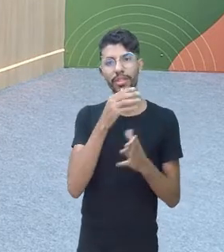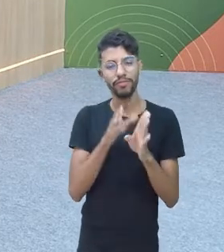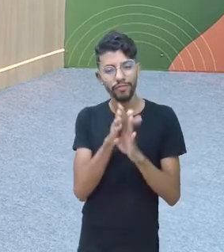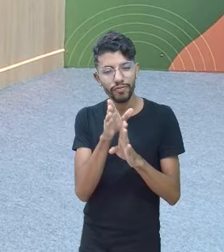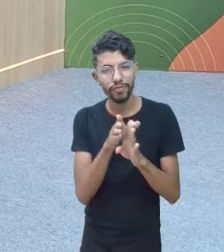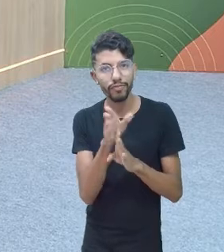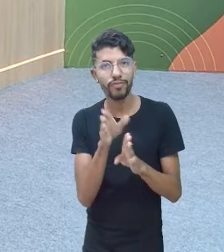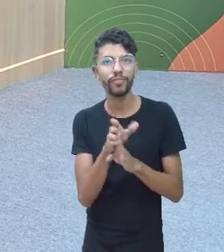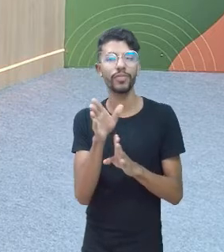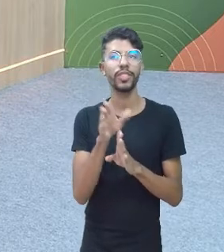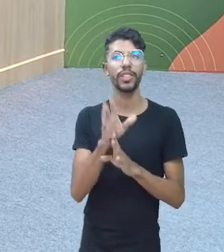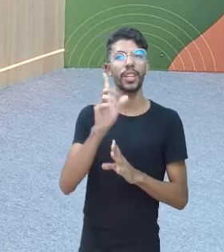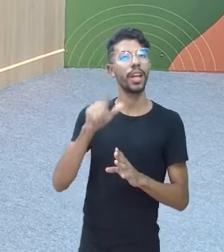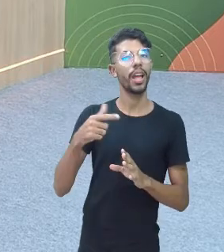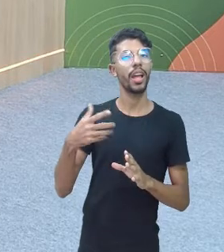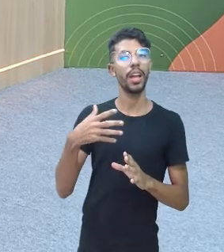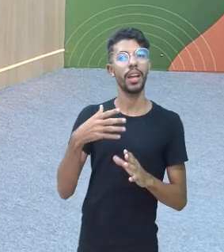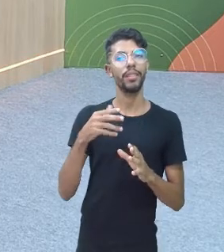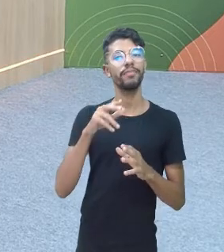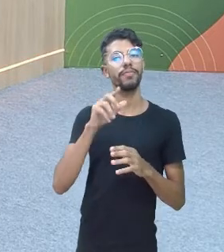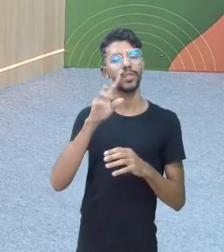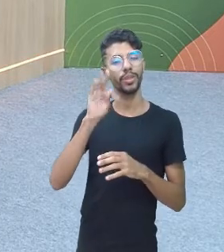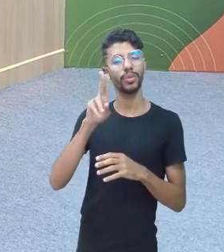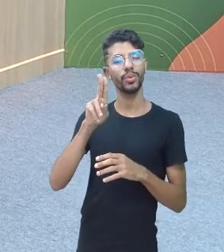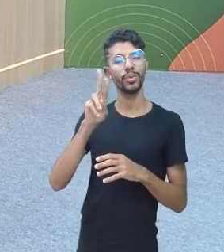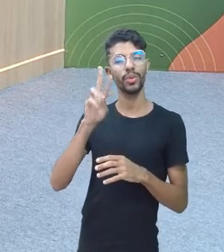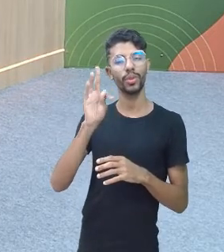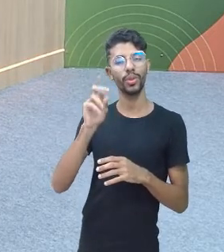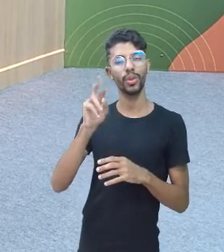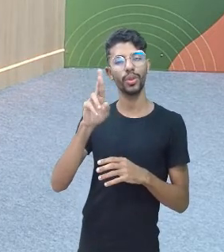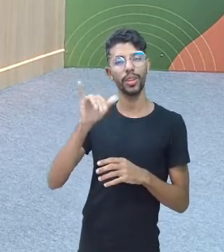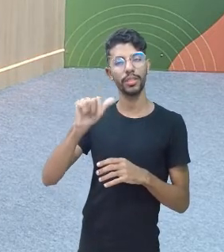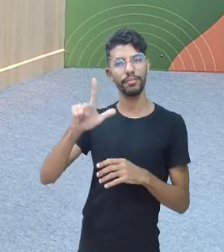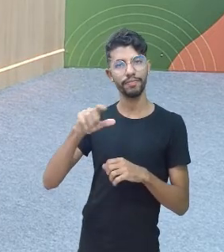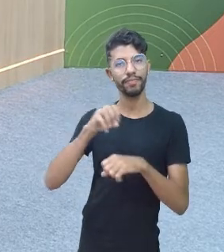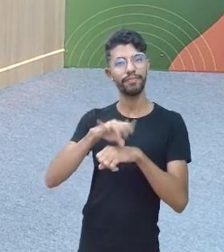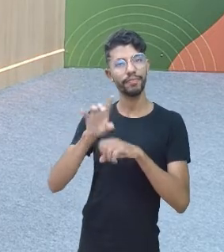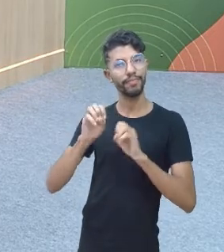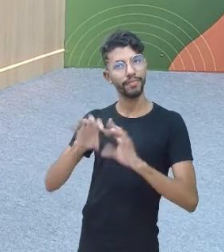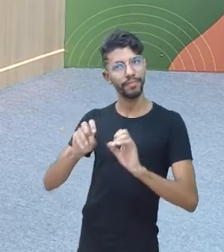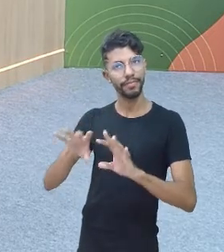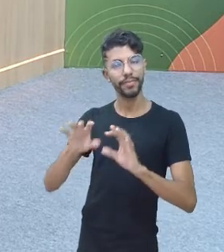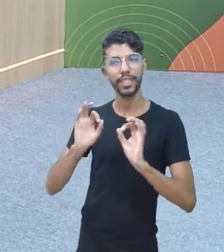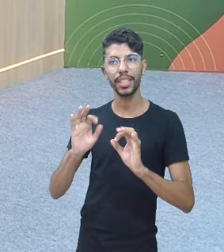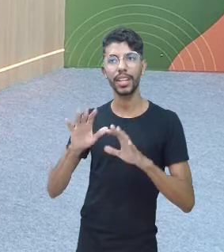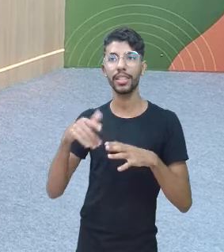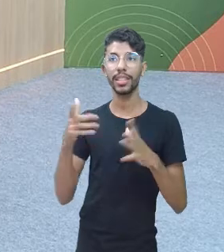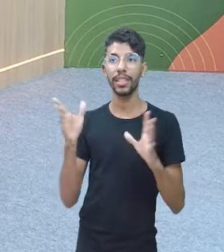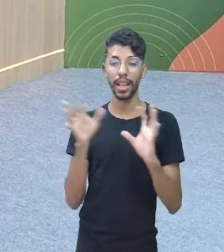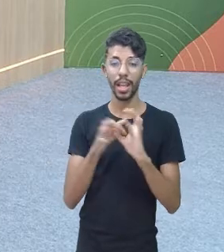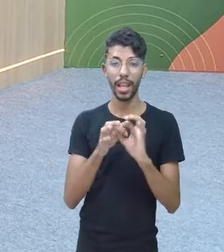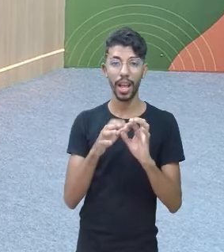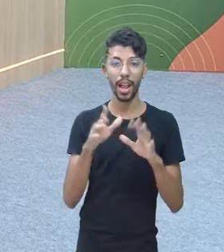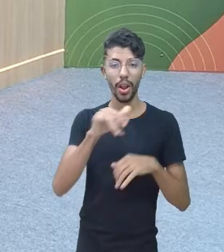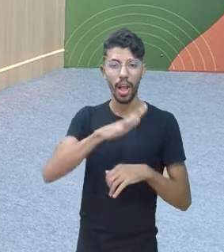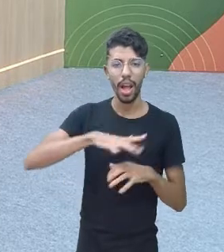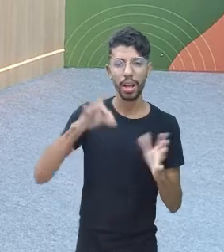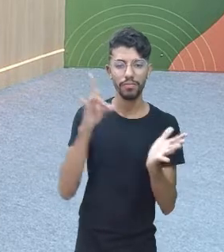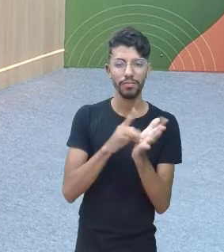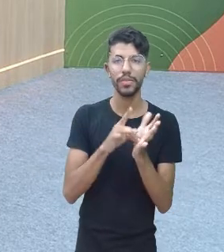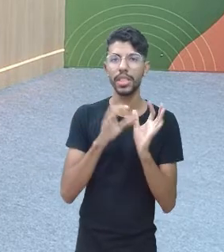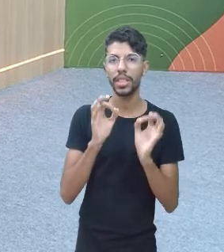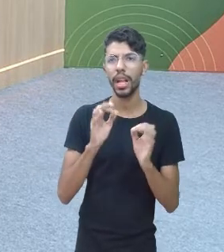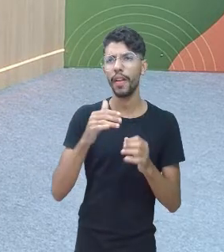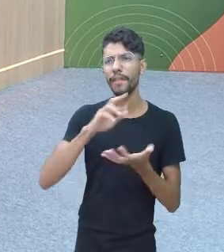instruções para alguém são chamadas de tutoriais, tá certo? E relacionado a alguma área específica, não precisa necessariamente ser